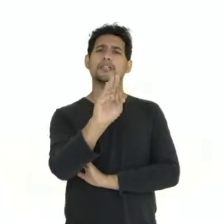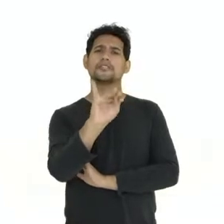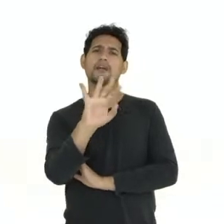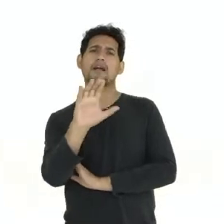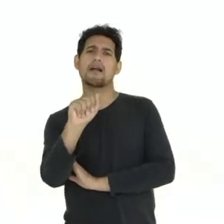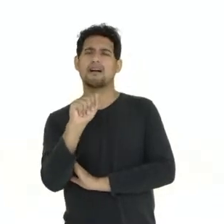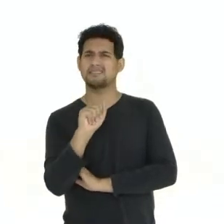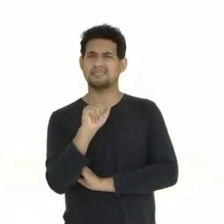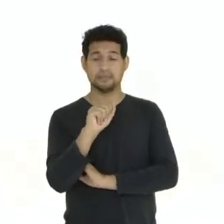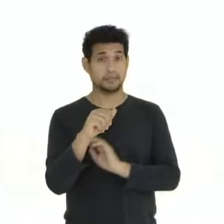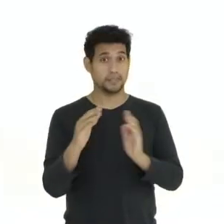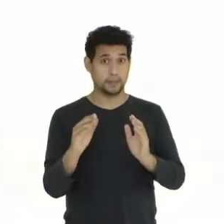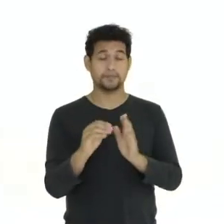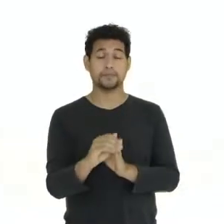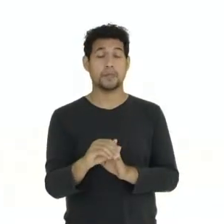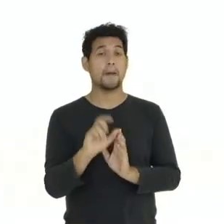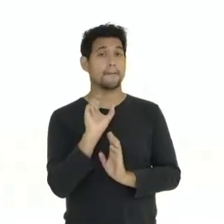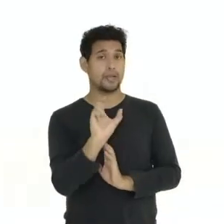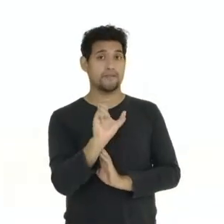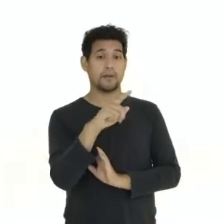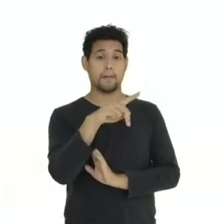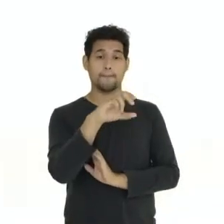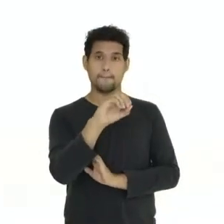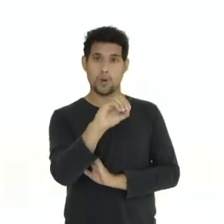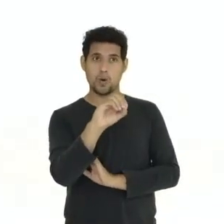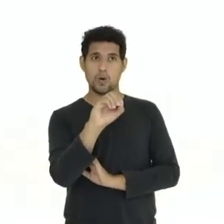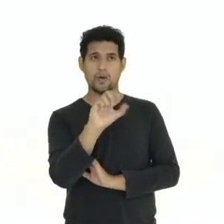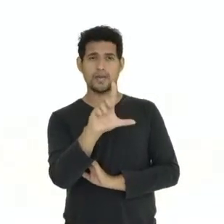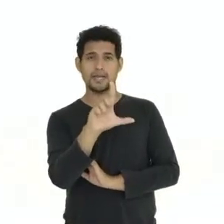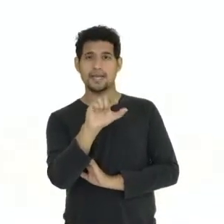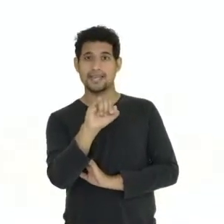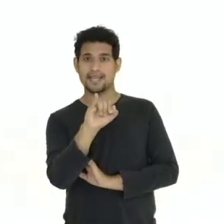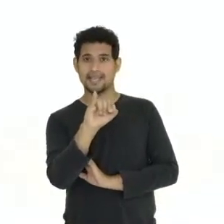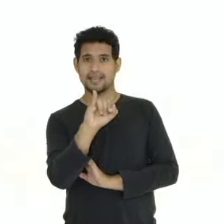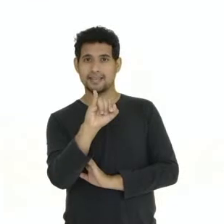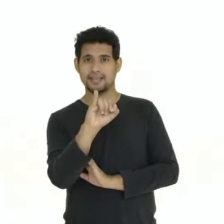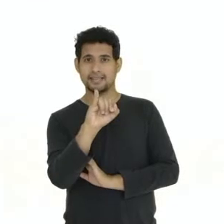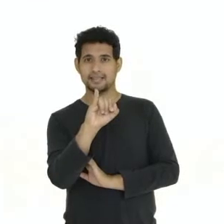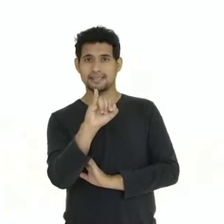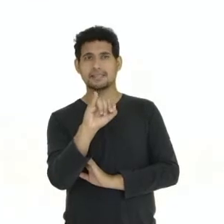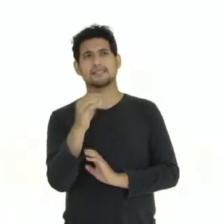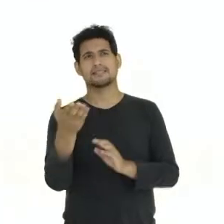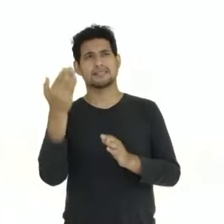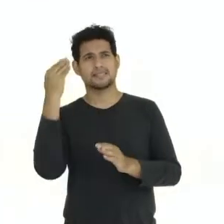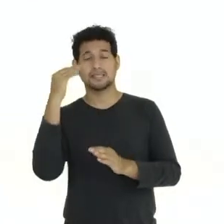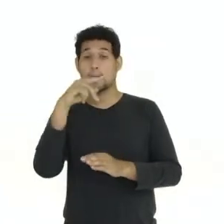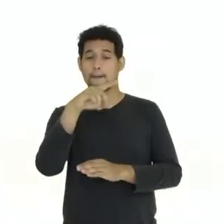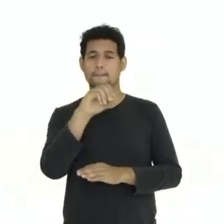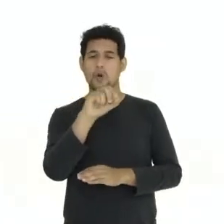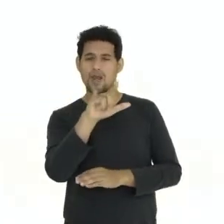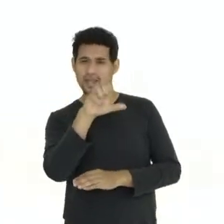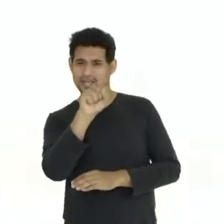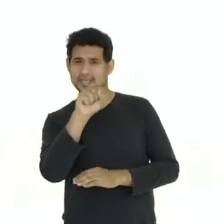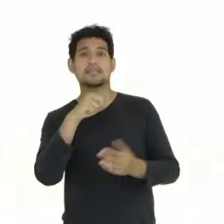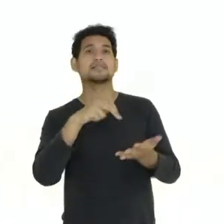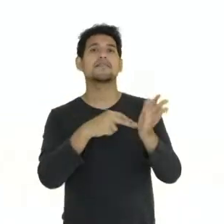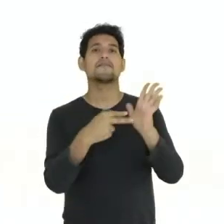de polis. Polis significa cidade. Então, polis na Grécia Antiga eram